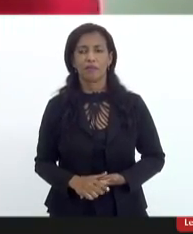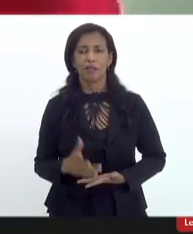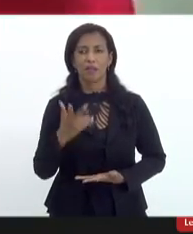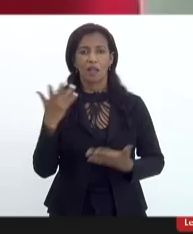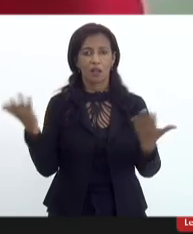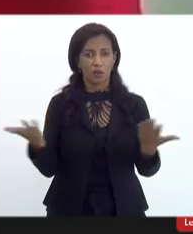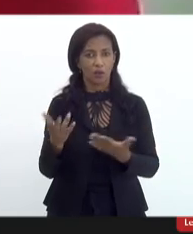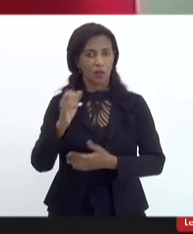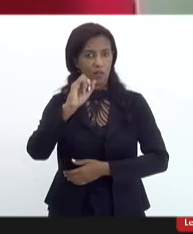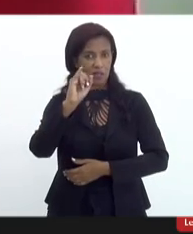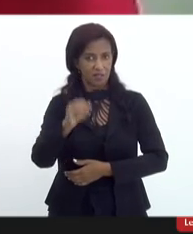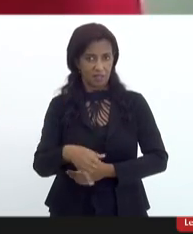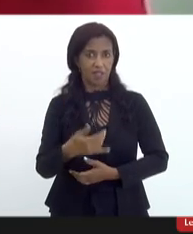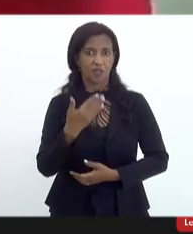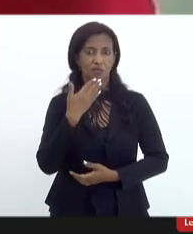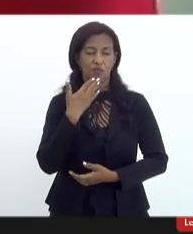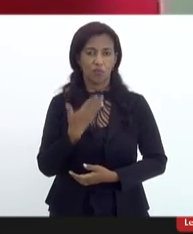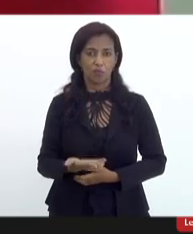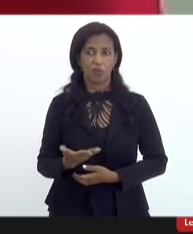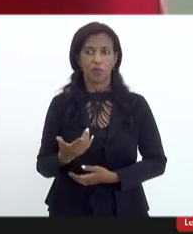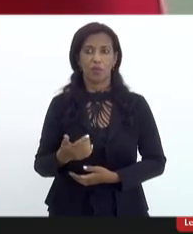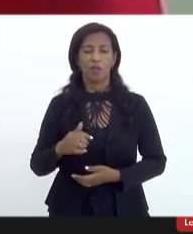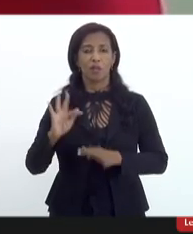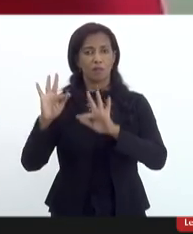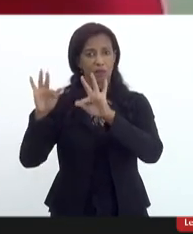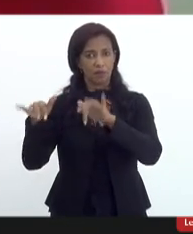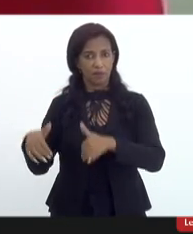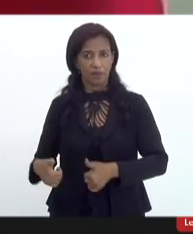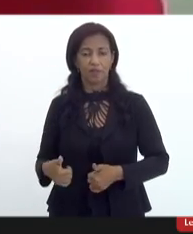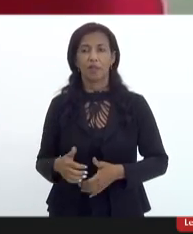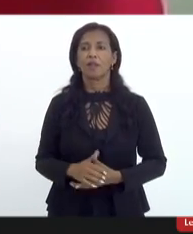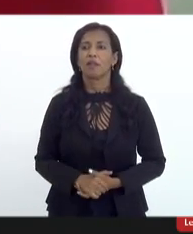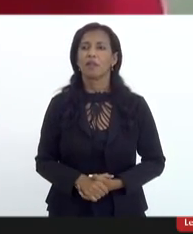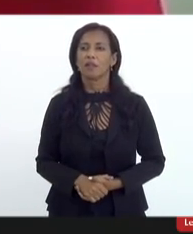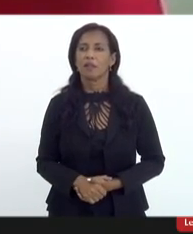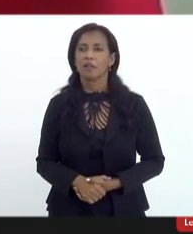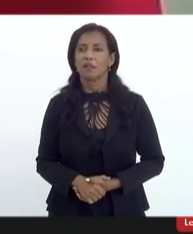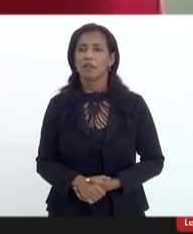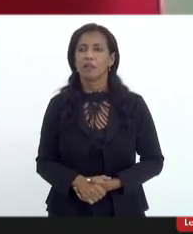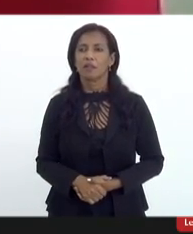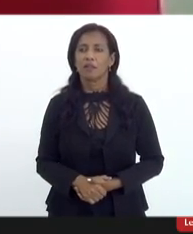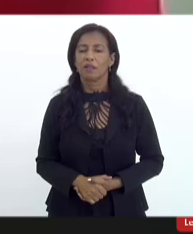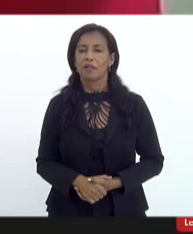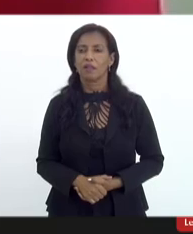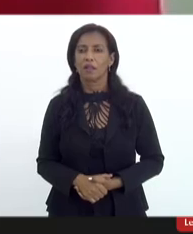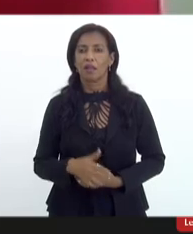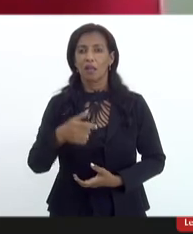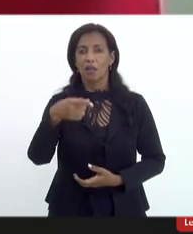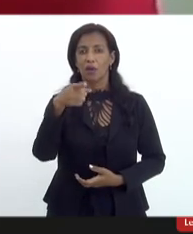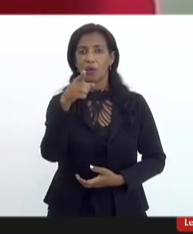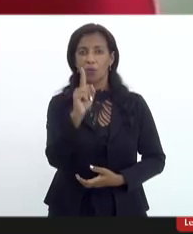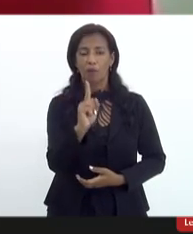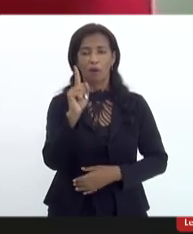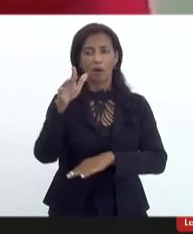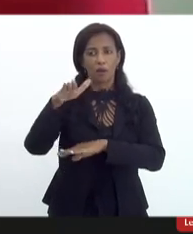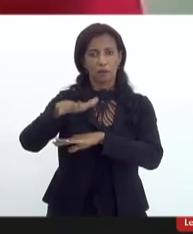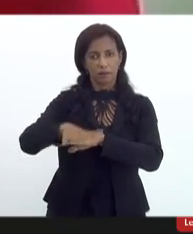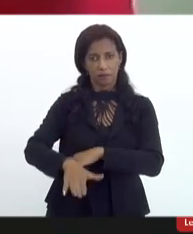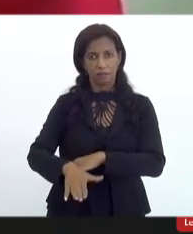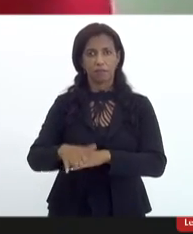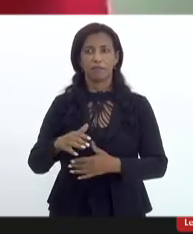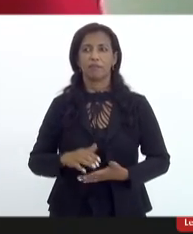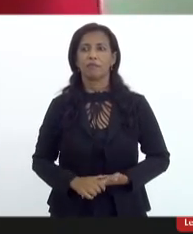agora sim, ser antipática, porque nós temos que encerrar essa audiência a 13h, que é o nosso horário